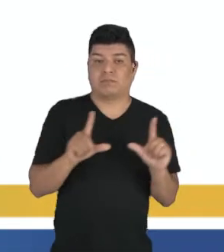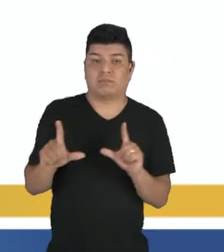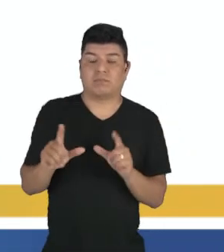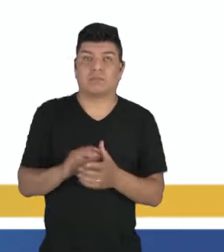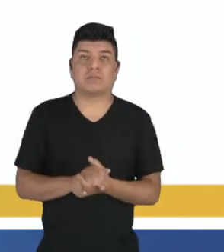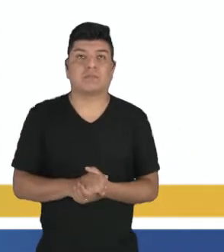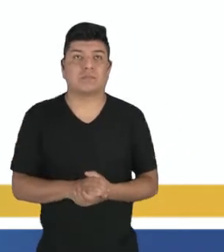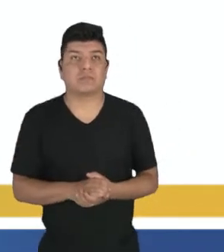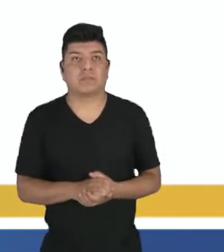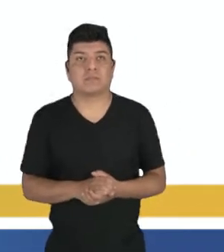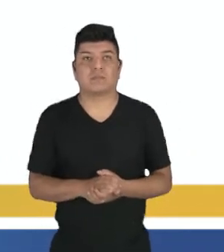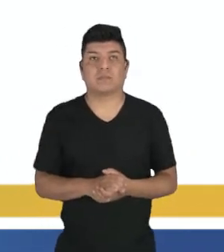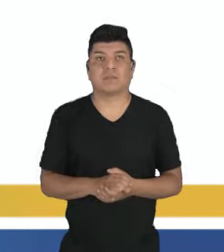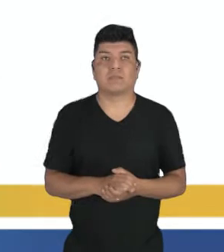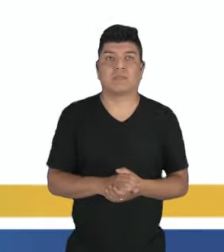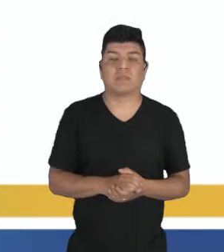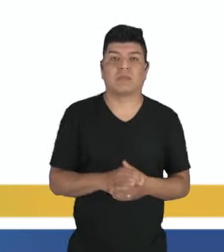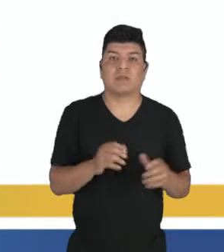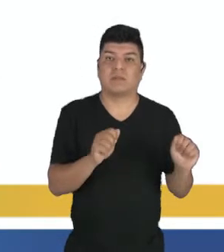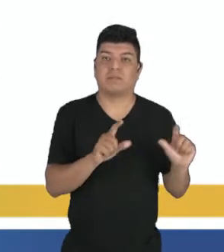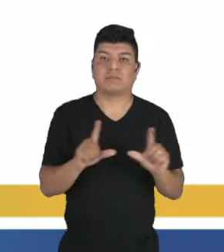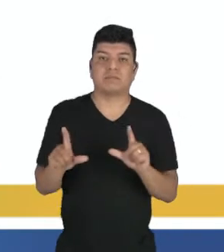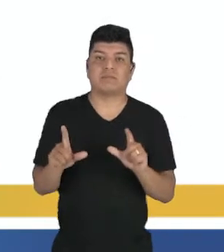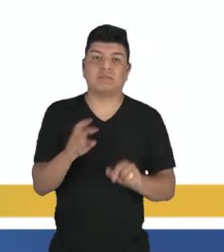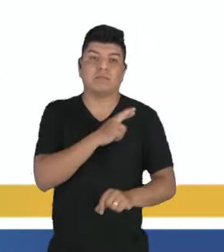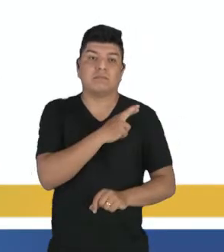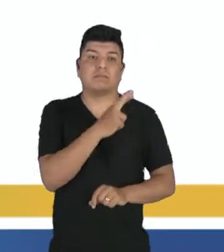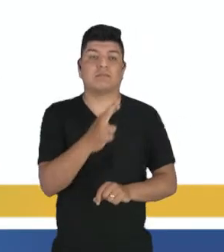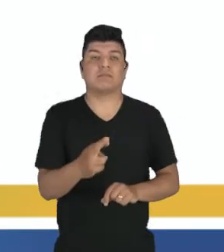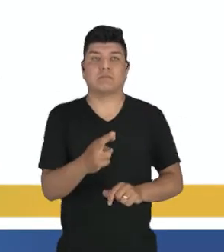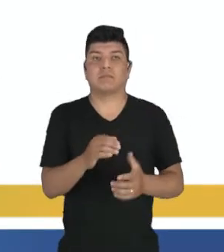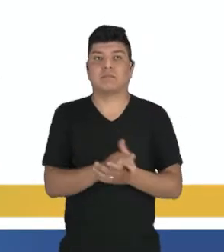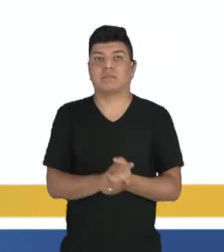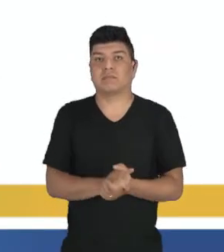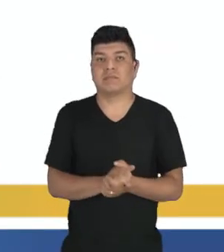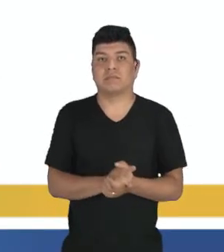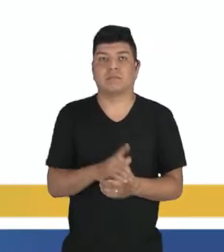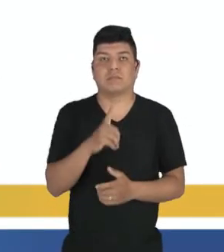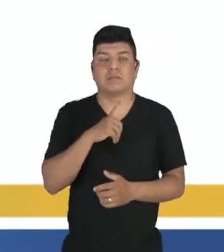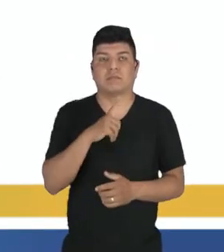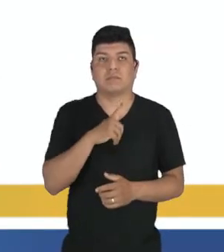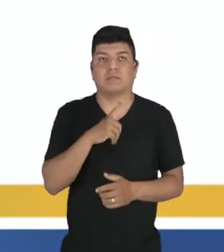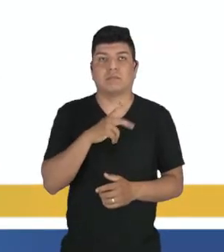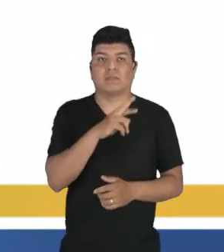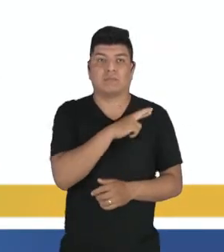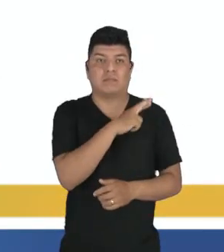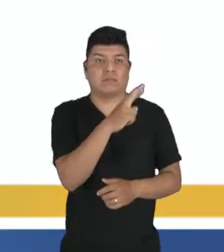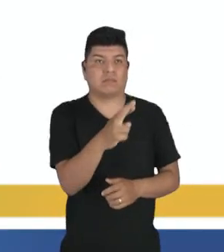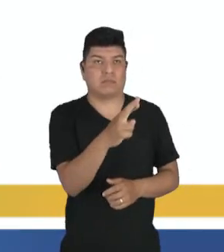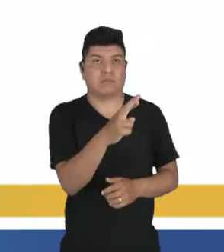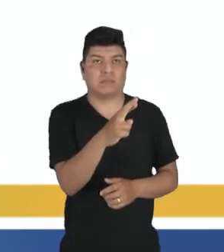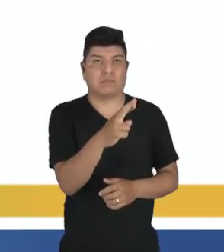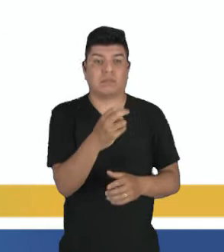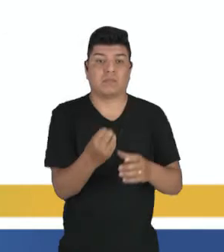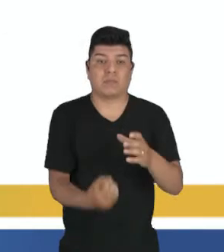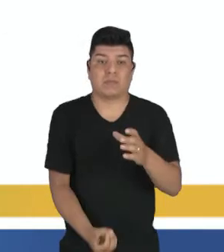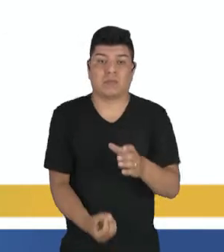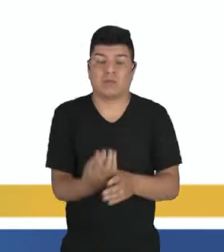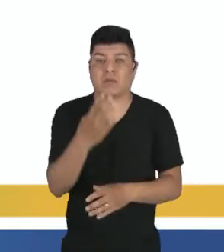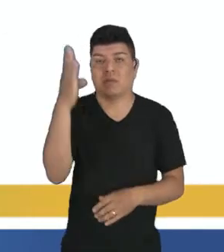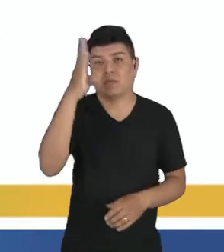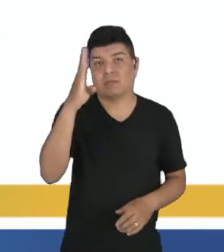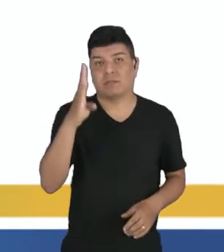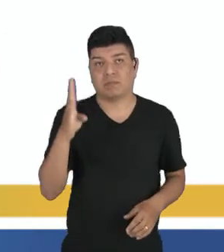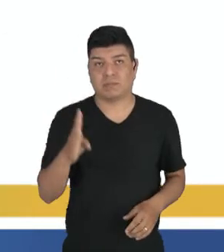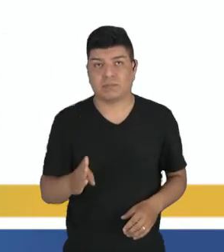slide, na telinha. São religiões, eles também tinham as suas religiões. São religiões originalmente